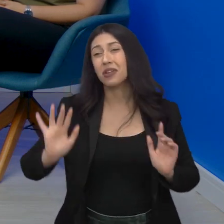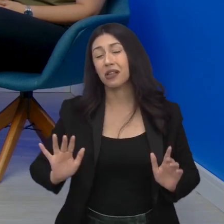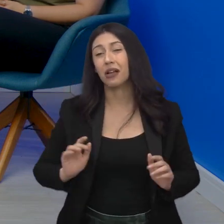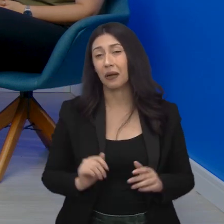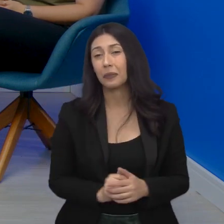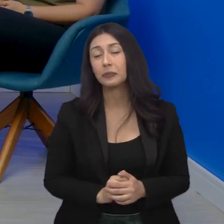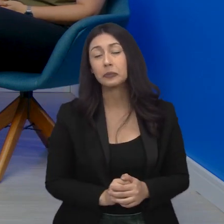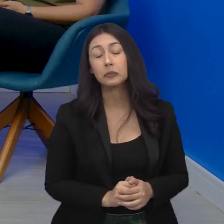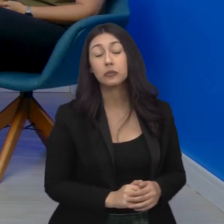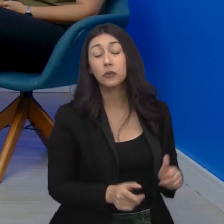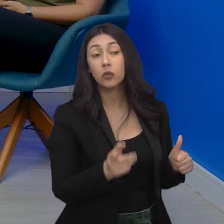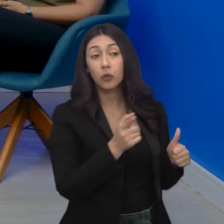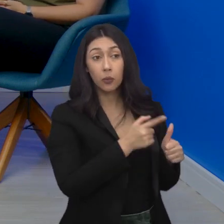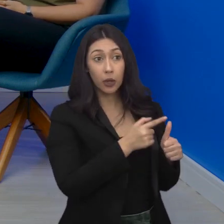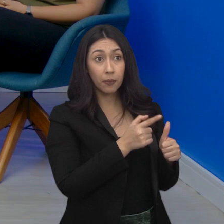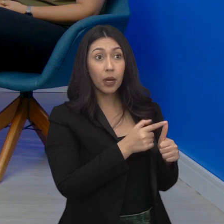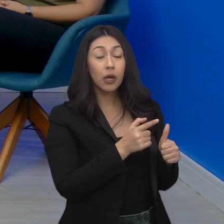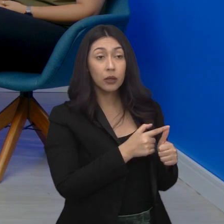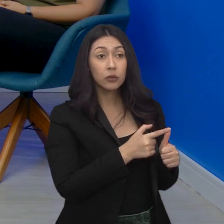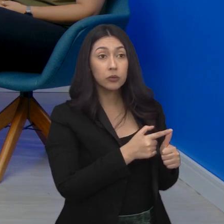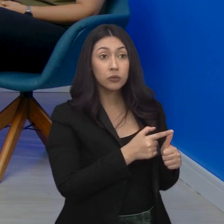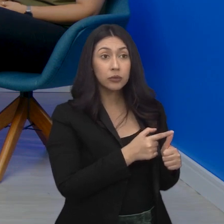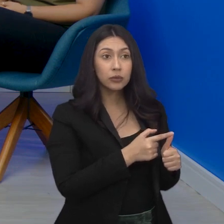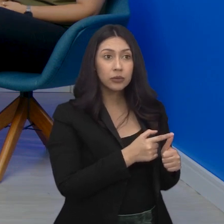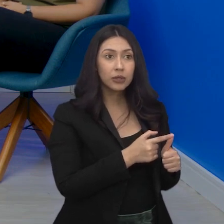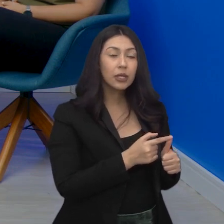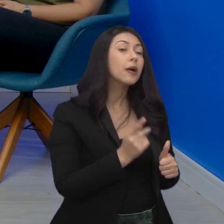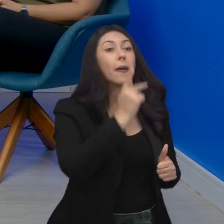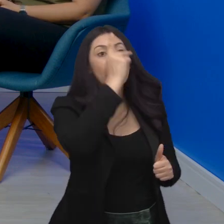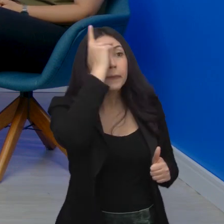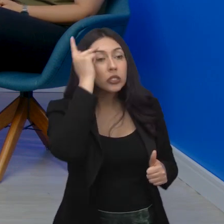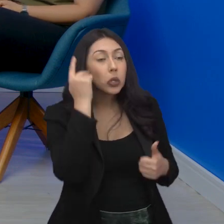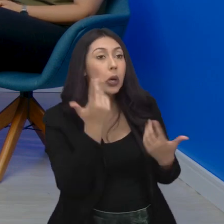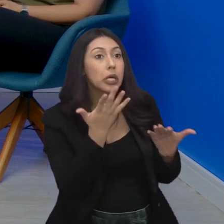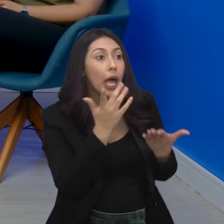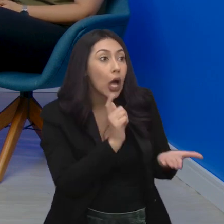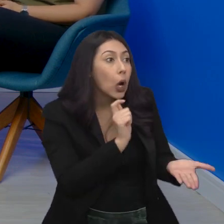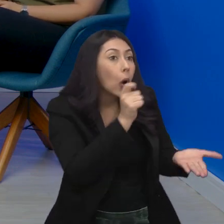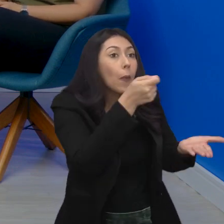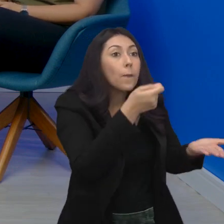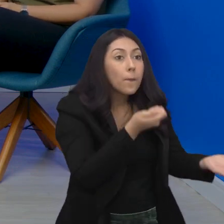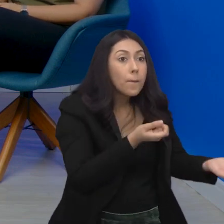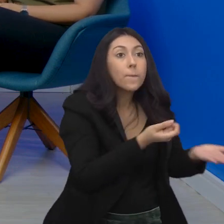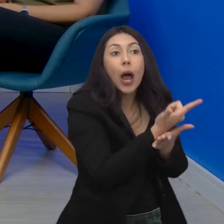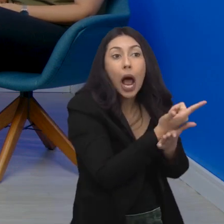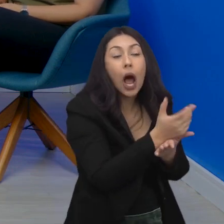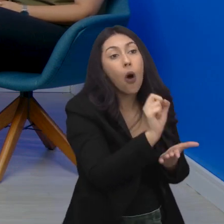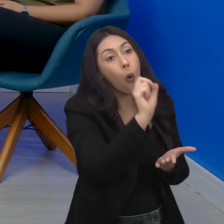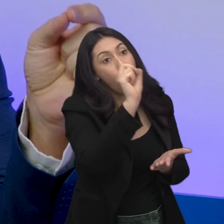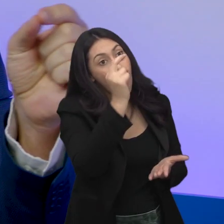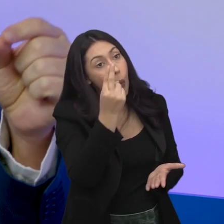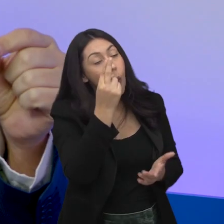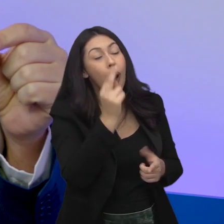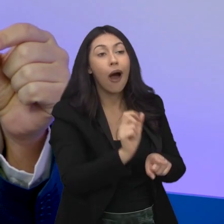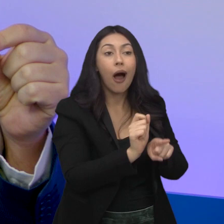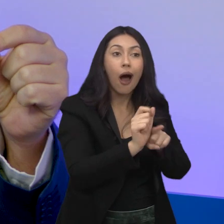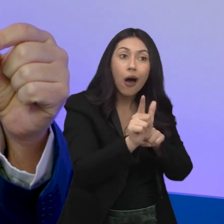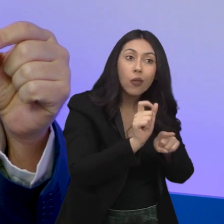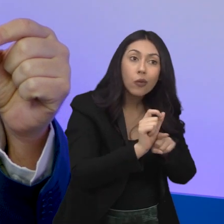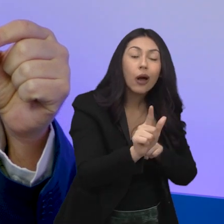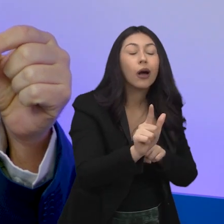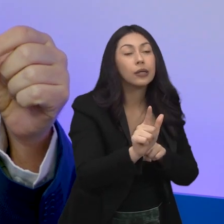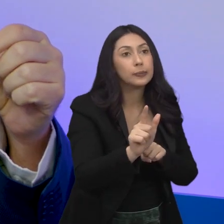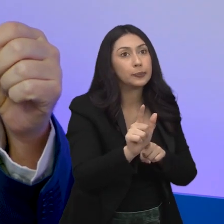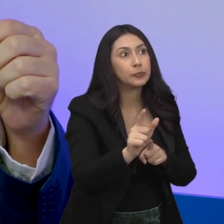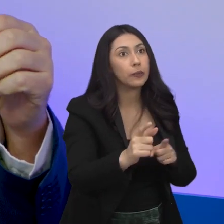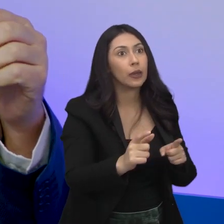dor de cabeça com situações assim? A primeira coisa, a gente sempre fica, uma pessoa quando ela vai comprar um imóvel, vai alugar um imóvel, que nem no caso a gente está falando do